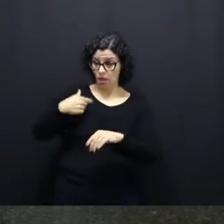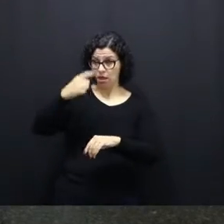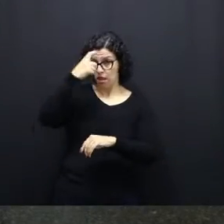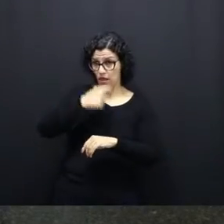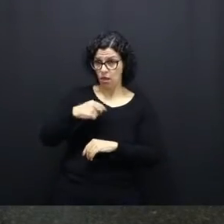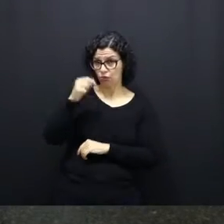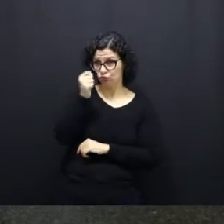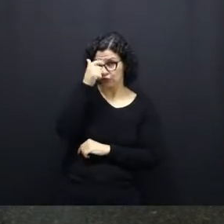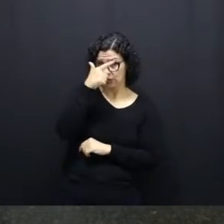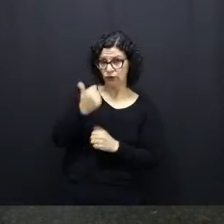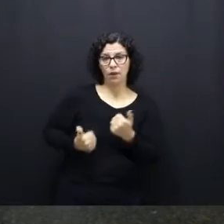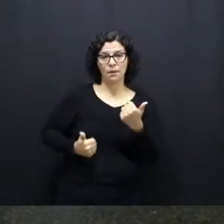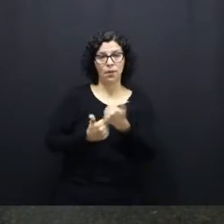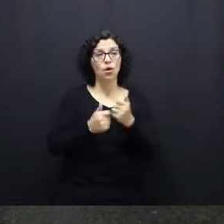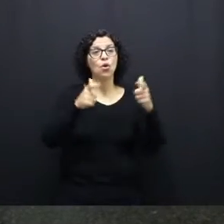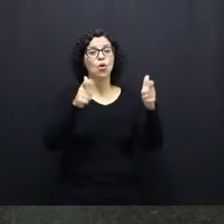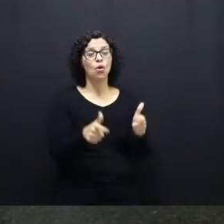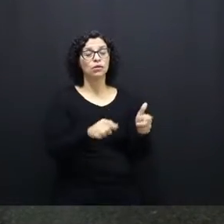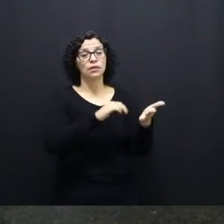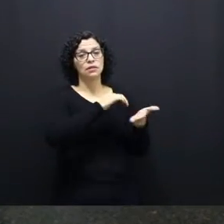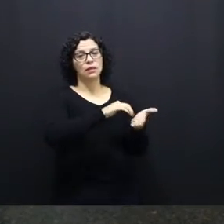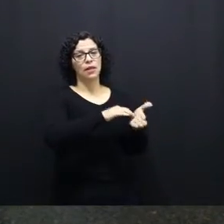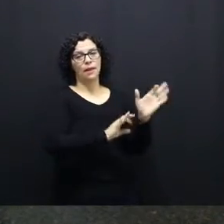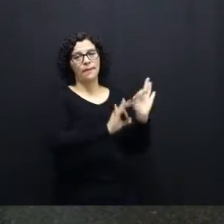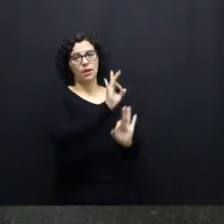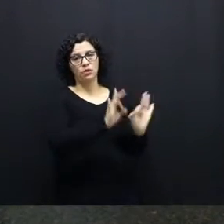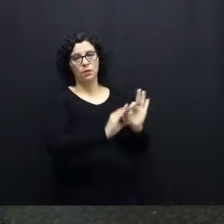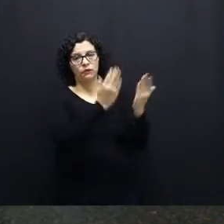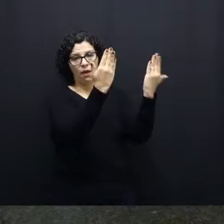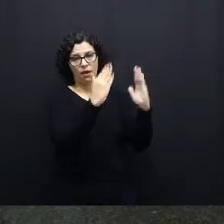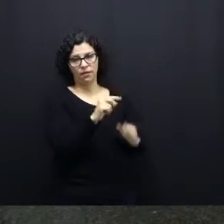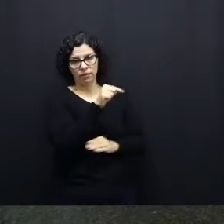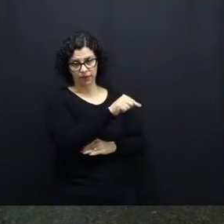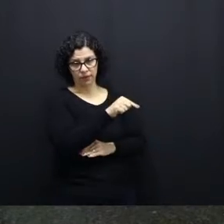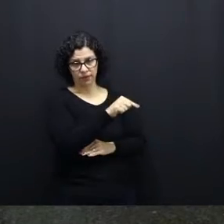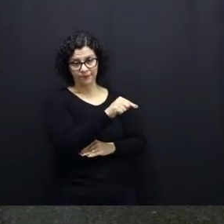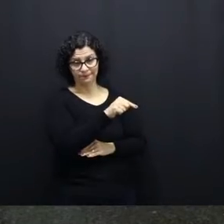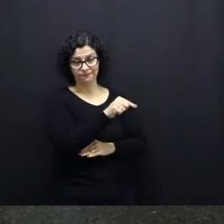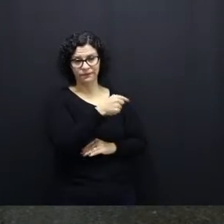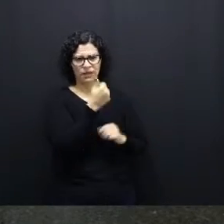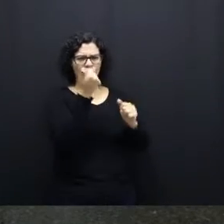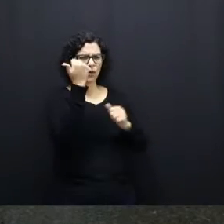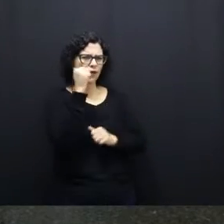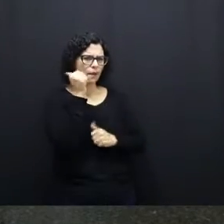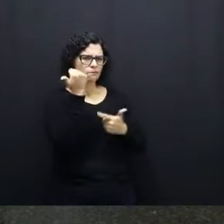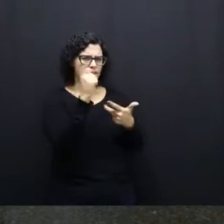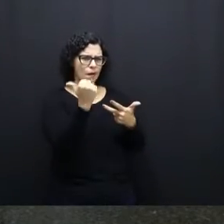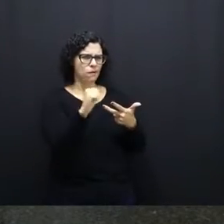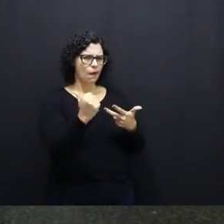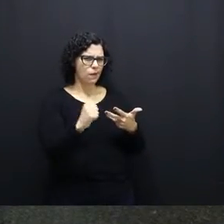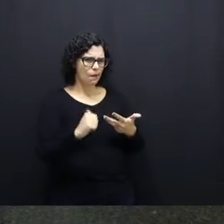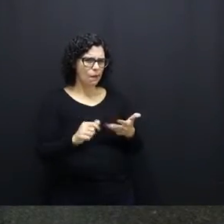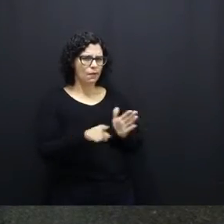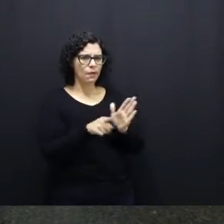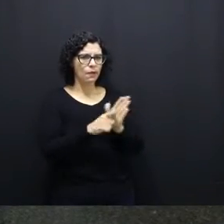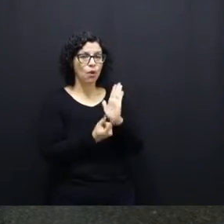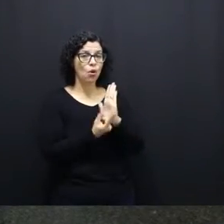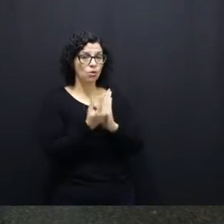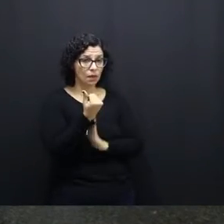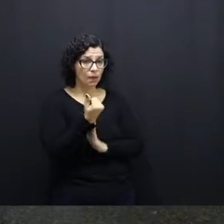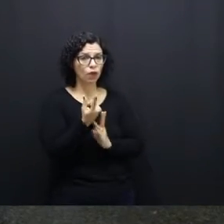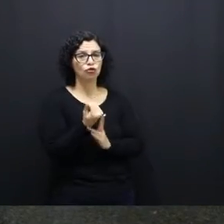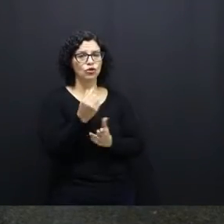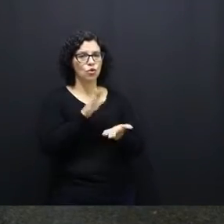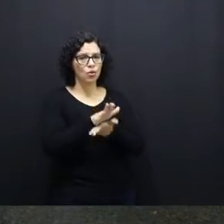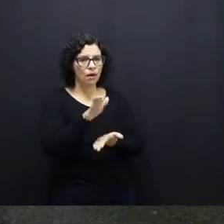está hoje na Secretaria de planejamento para análise Com certeza eles vão avaliar a questão do impacto tem que ser tem que ser avaliado